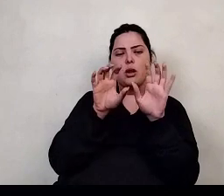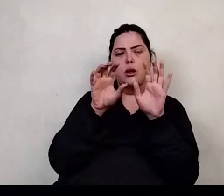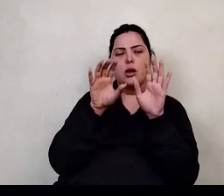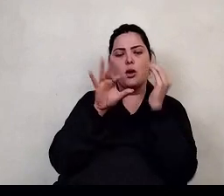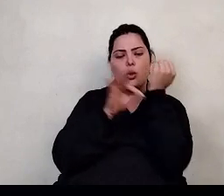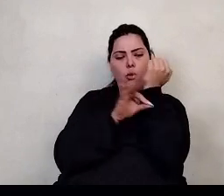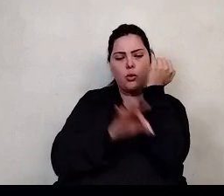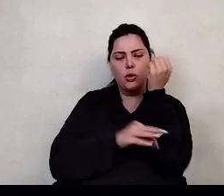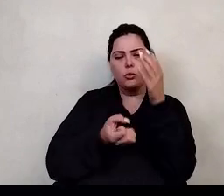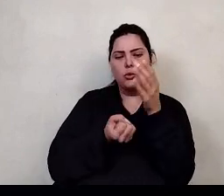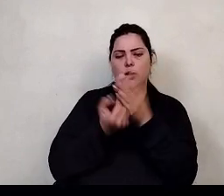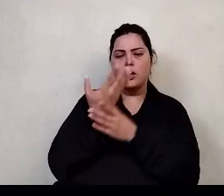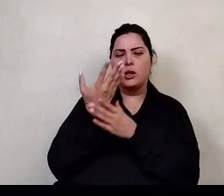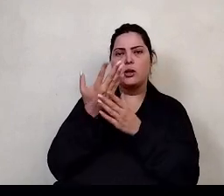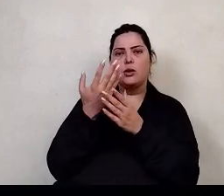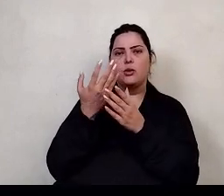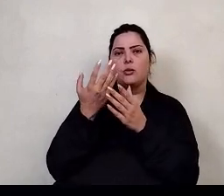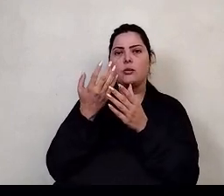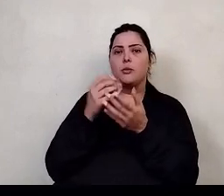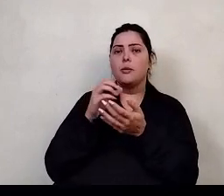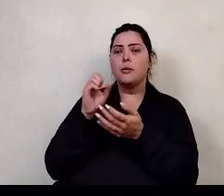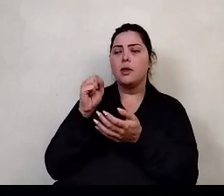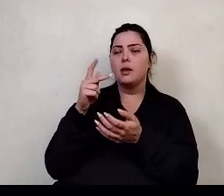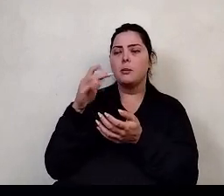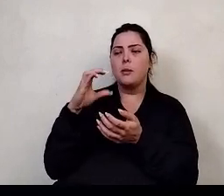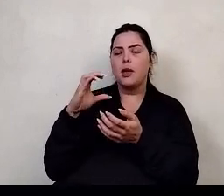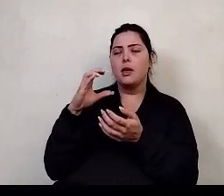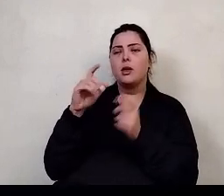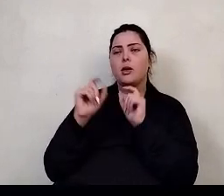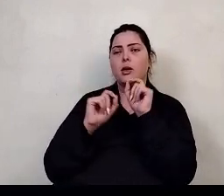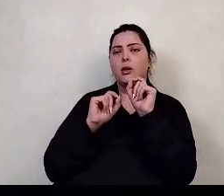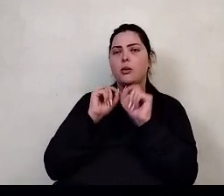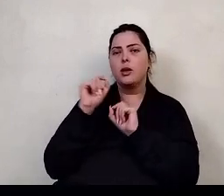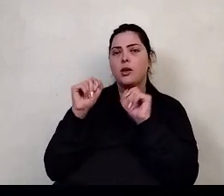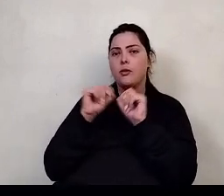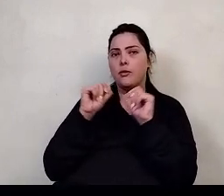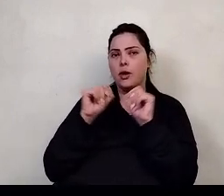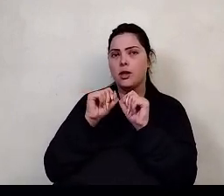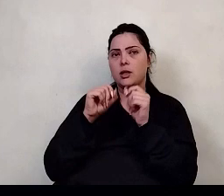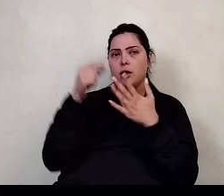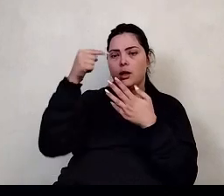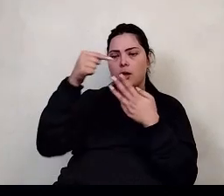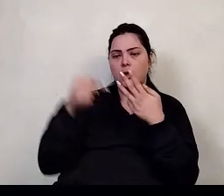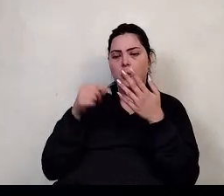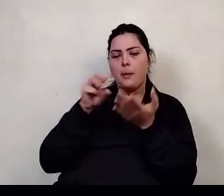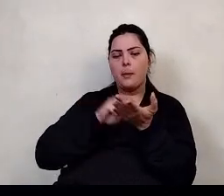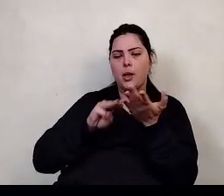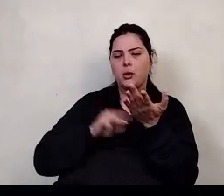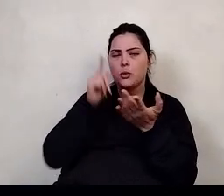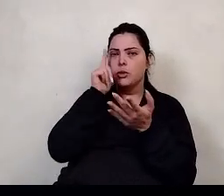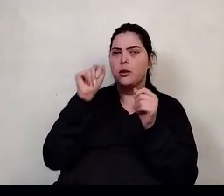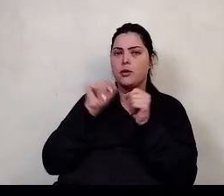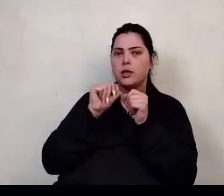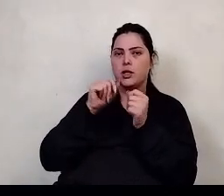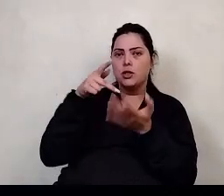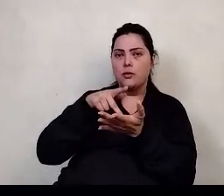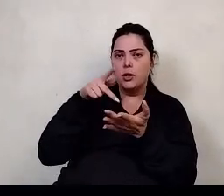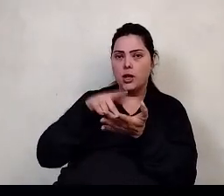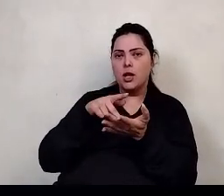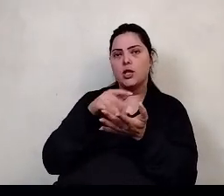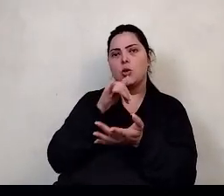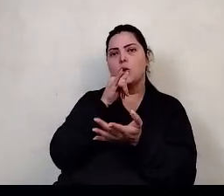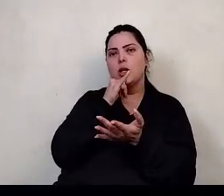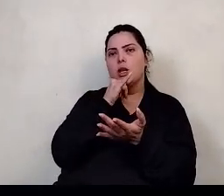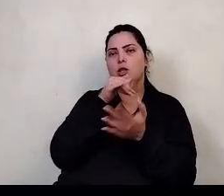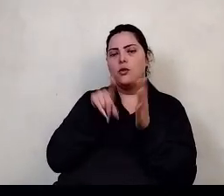lá um account.spec. E aquele account.spec, eu vou ter lá todos os métodos para realmente testar as funcionalidades, que é o quê? Eu